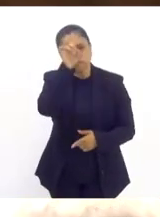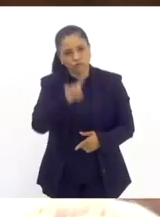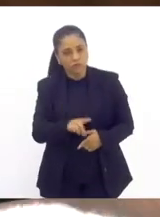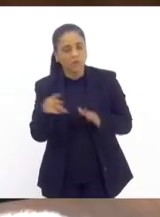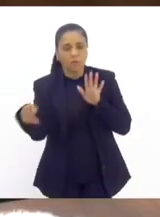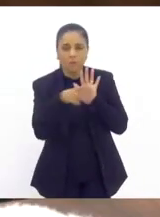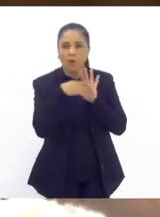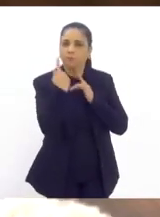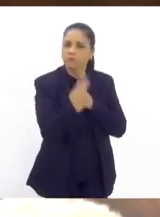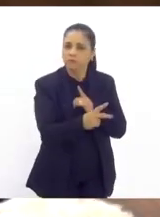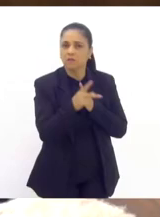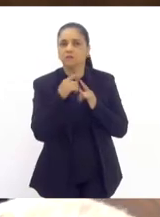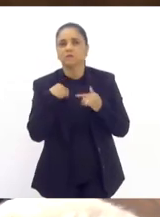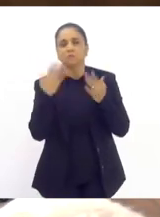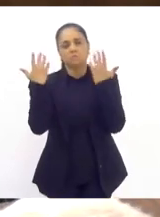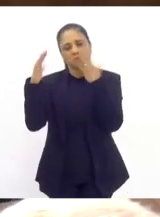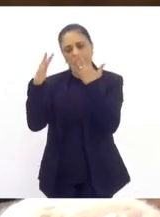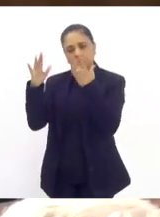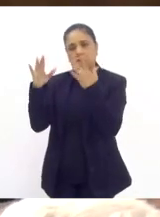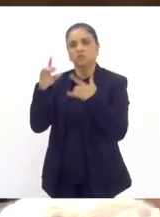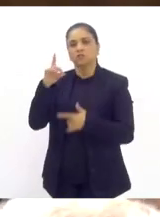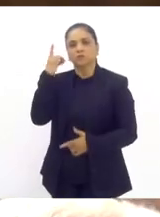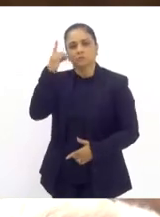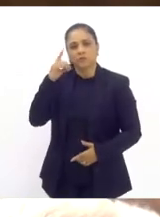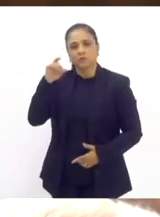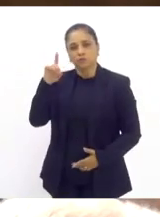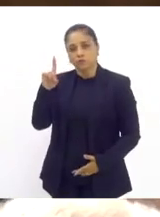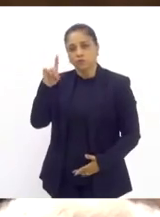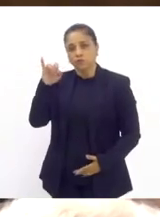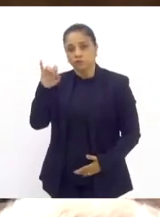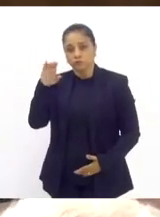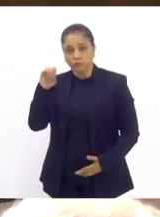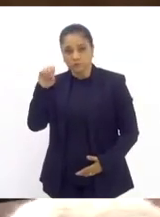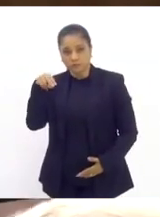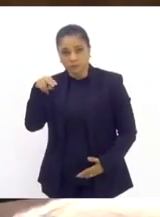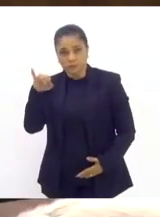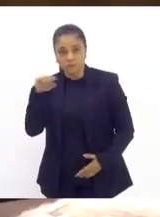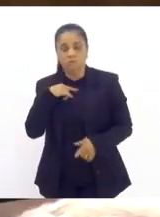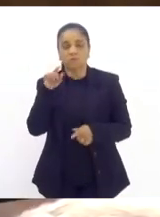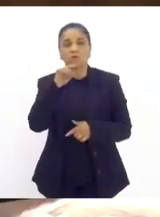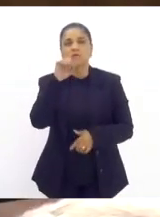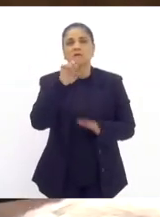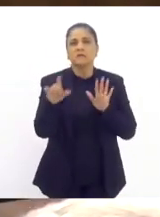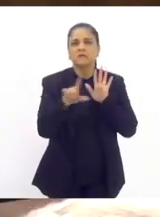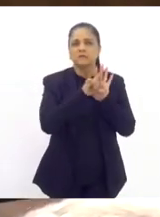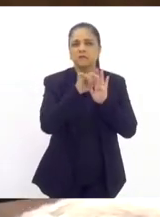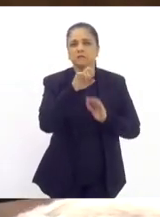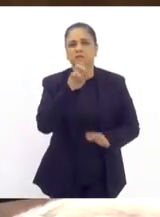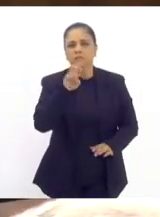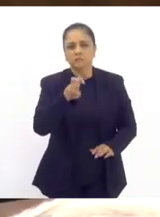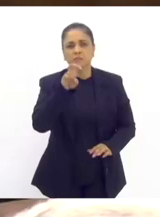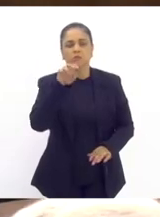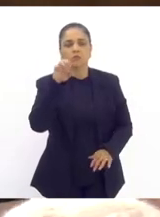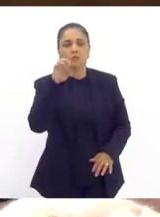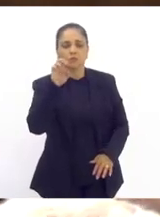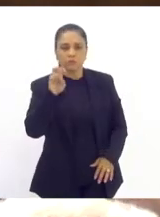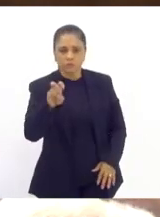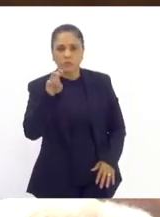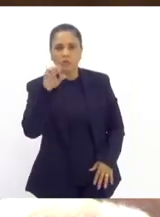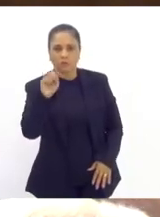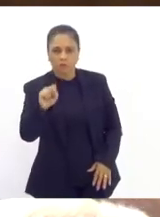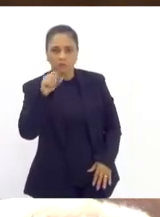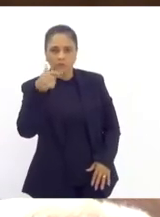parabenizar o deputado Dionísio Lins por ter feito as indicações legislativas 5845 5846 de 2021